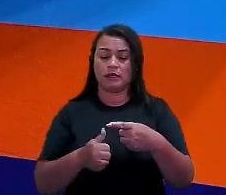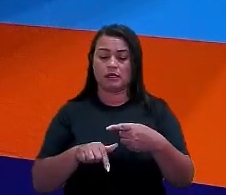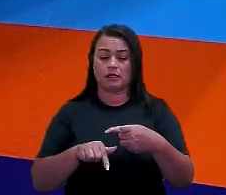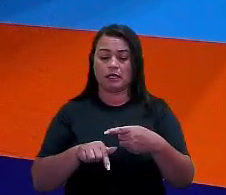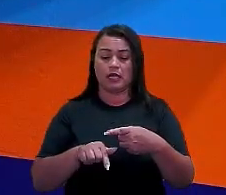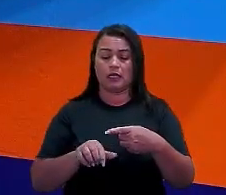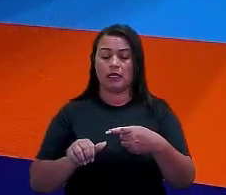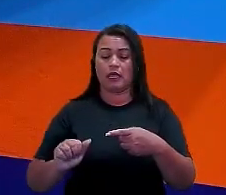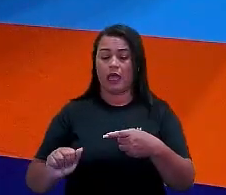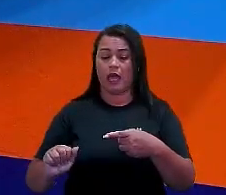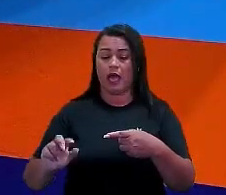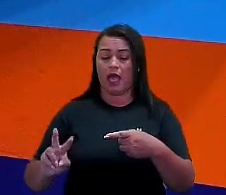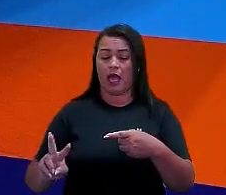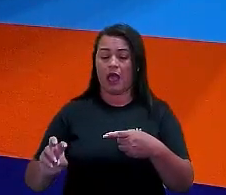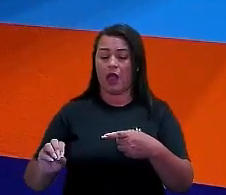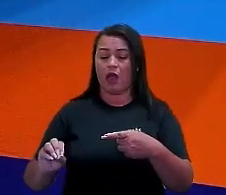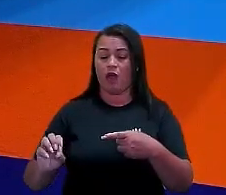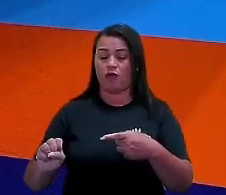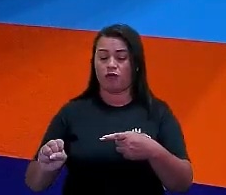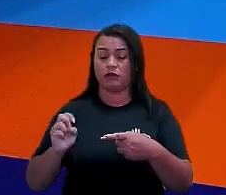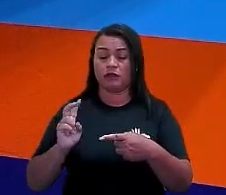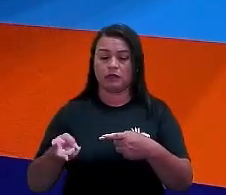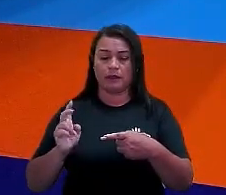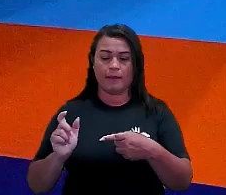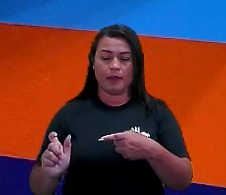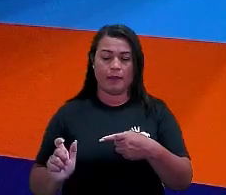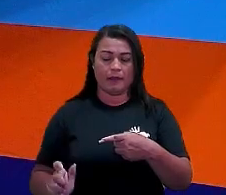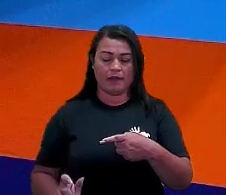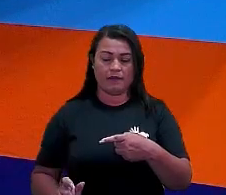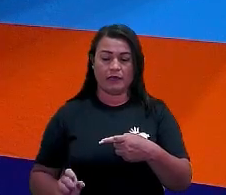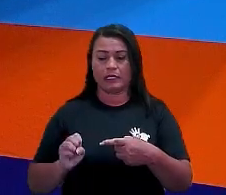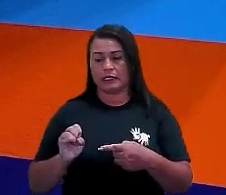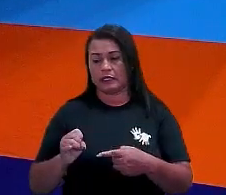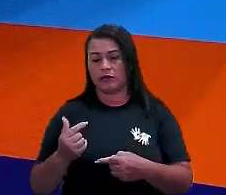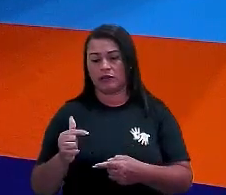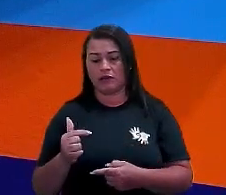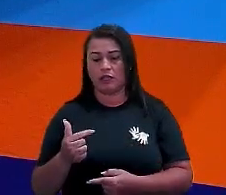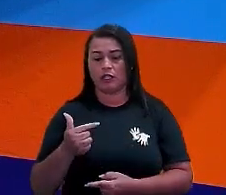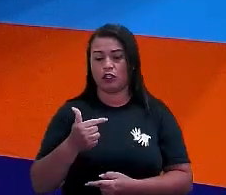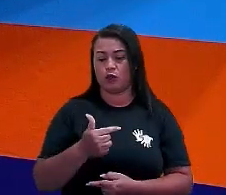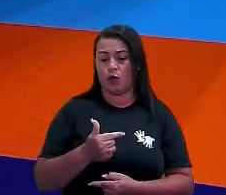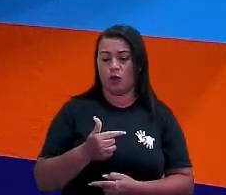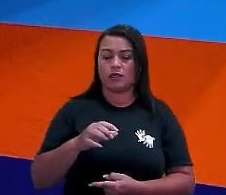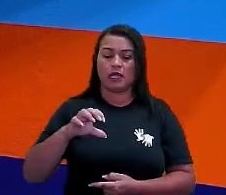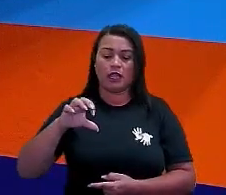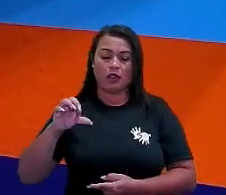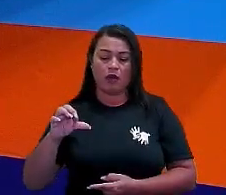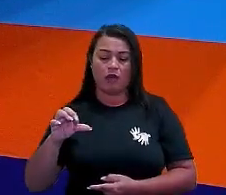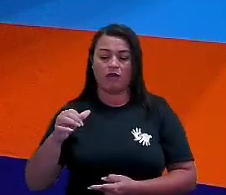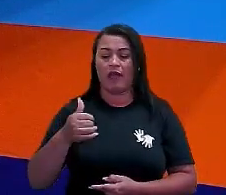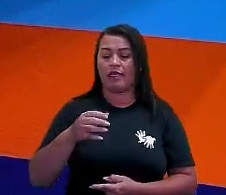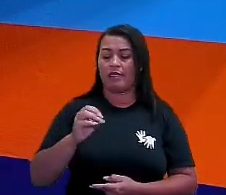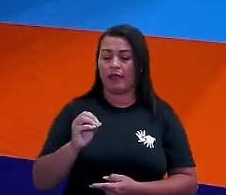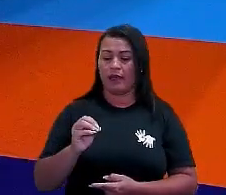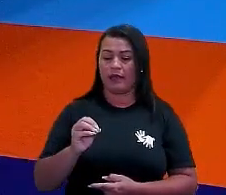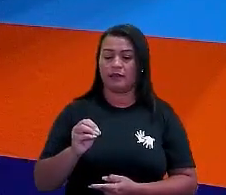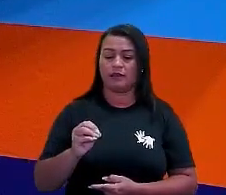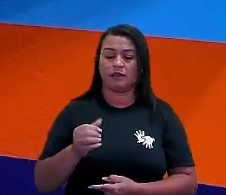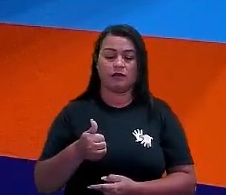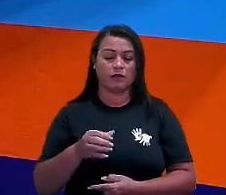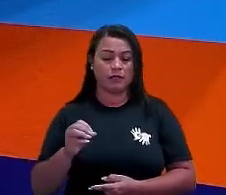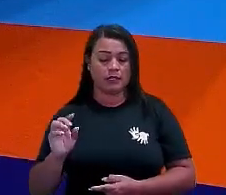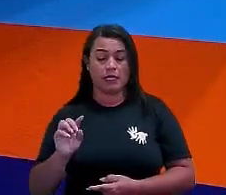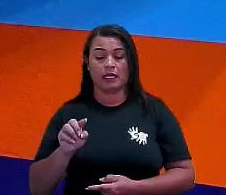17avos. Então, se não for nem de 2 a 9, não for 10, não for 100 e nem for